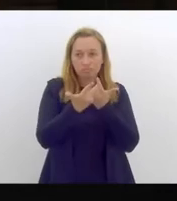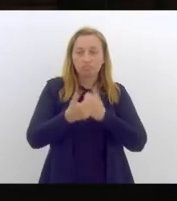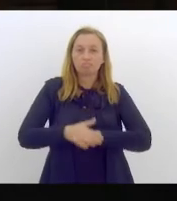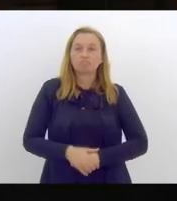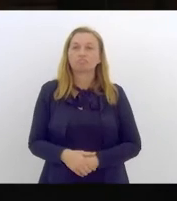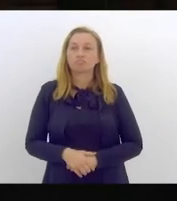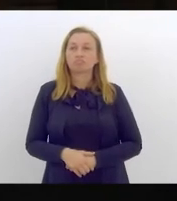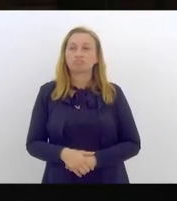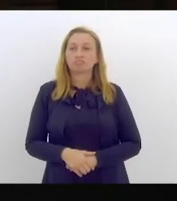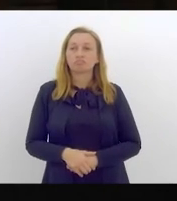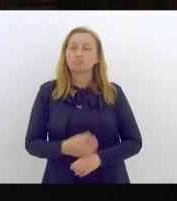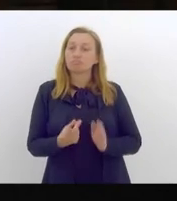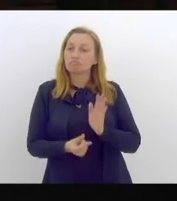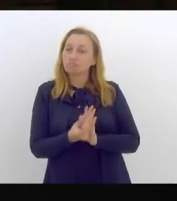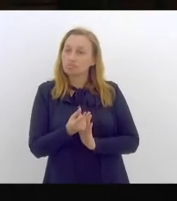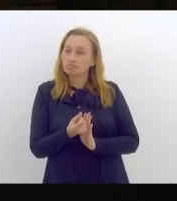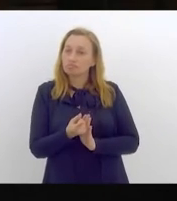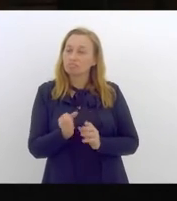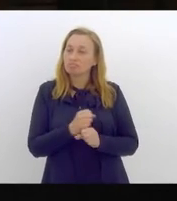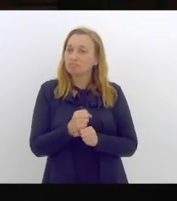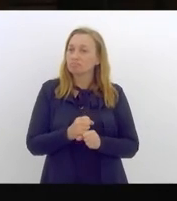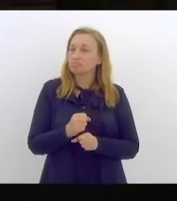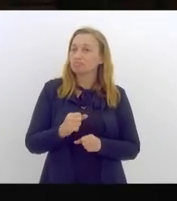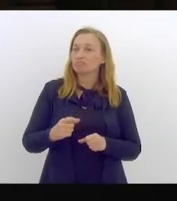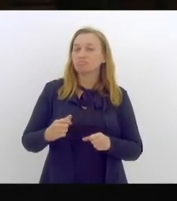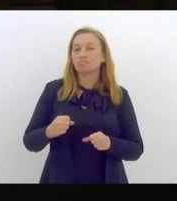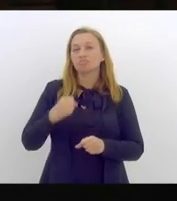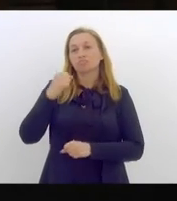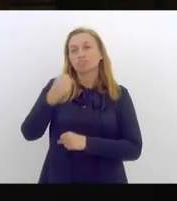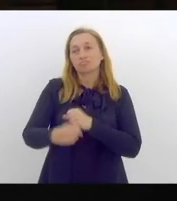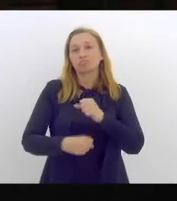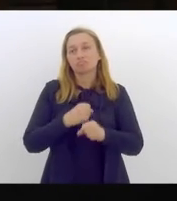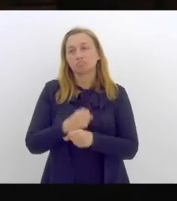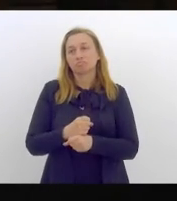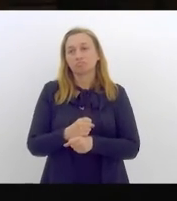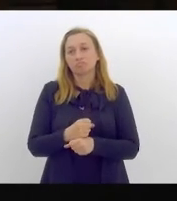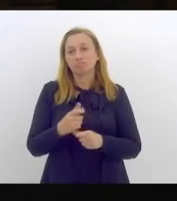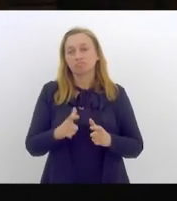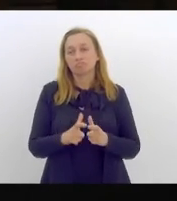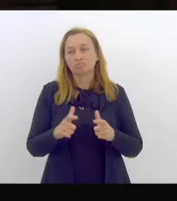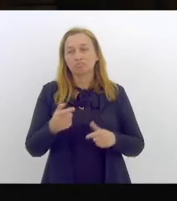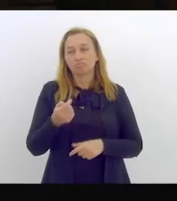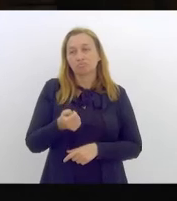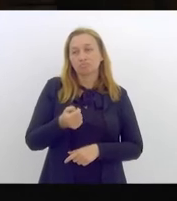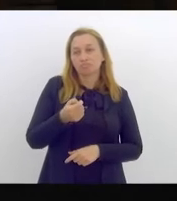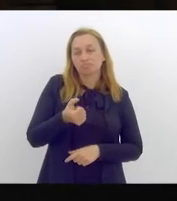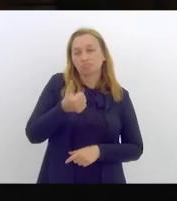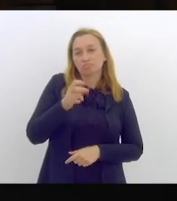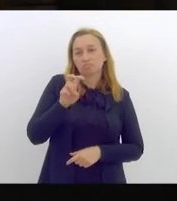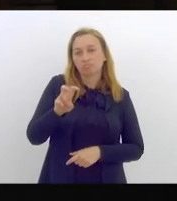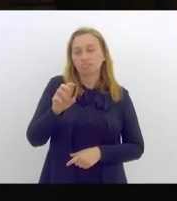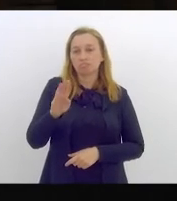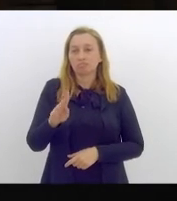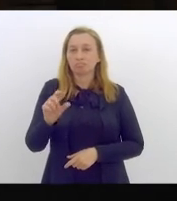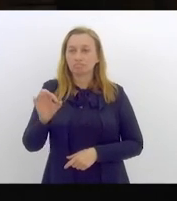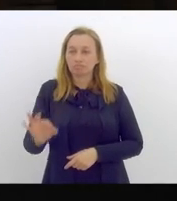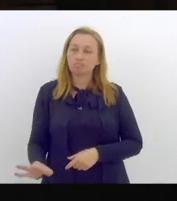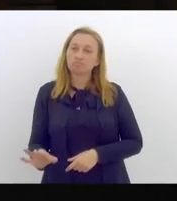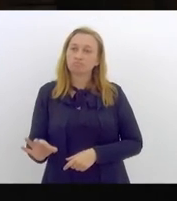que o nosso orçamento previsto para o ano que vem, ele tem uma ampliação de quase 5%. Então, o orçamento